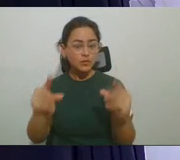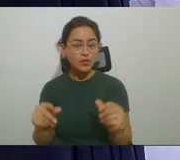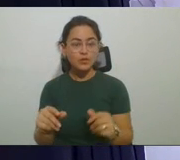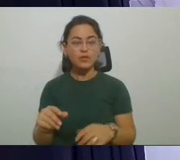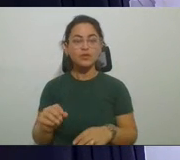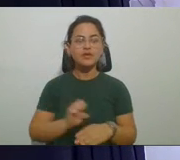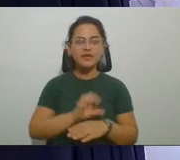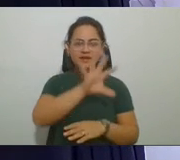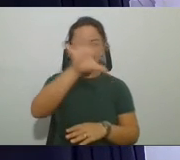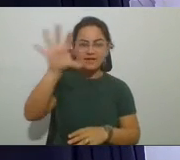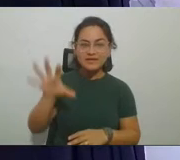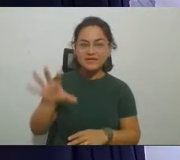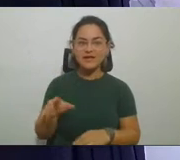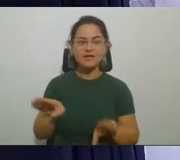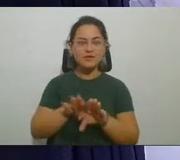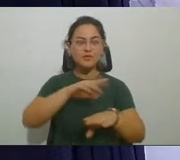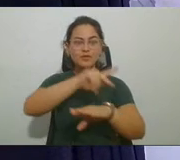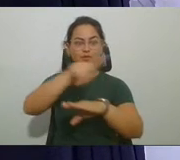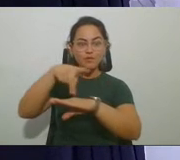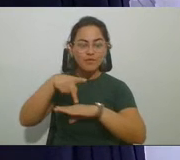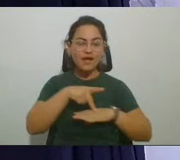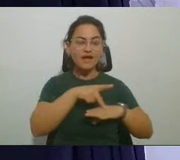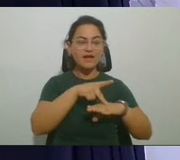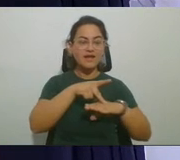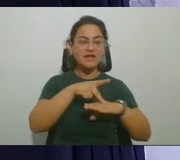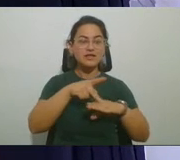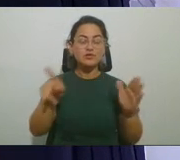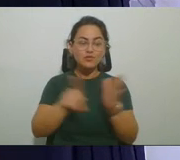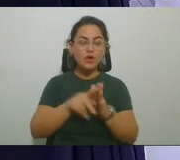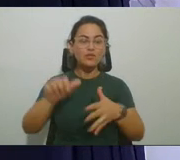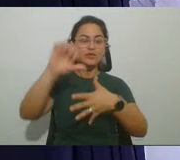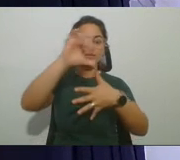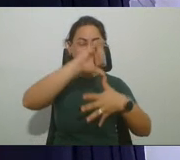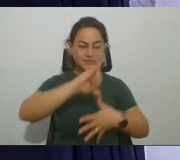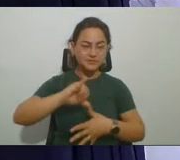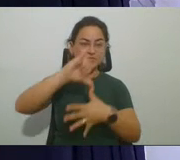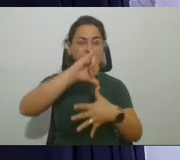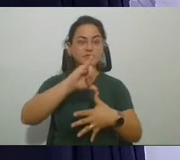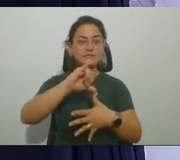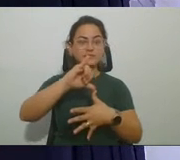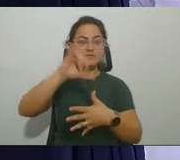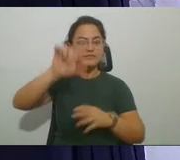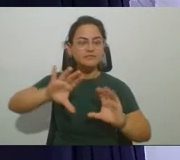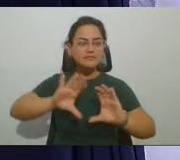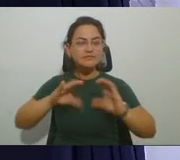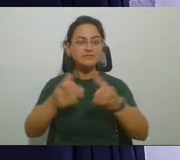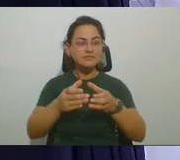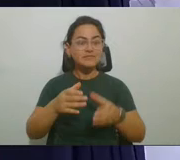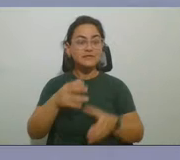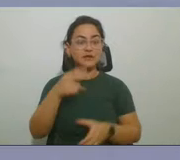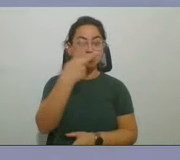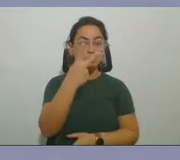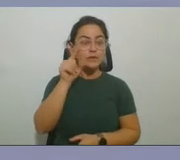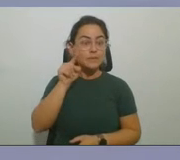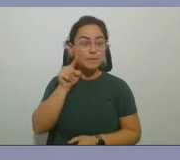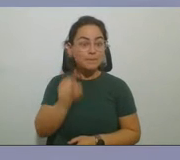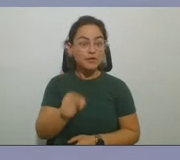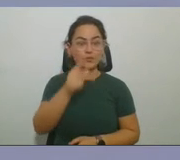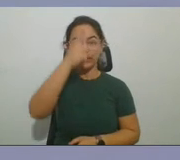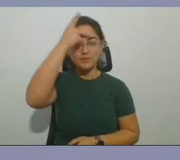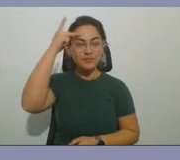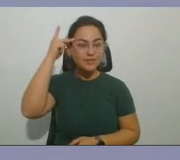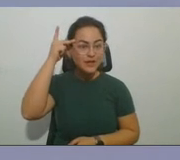diversos países da Iberoamérica, que somam uma comunidade de mais de 2.000 pessoas que prestigiam este evento